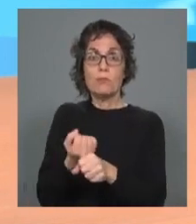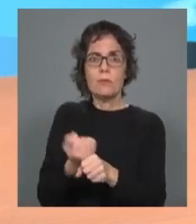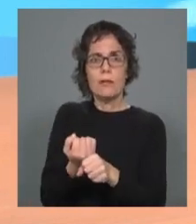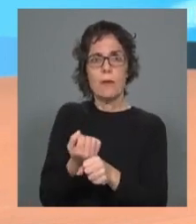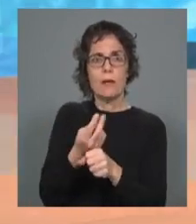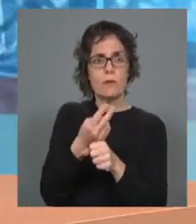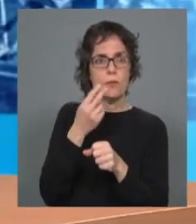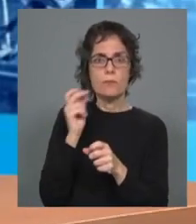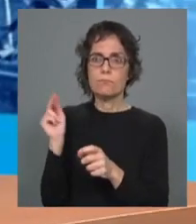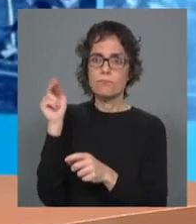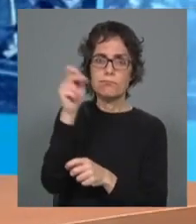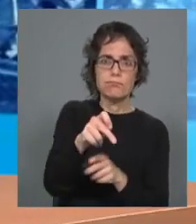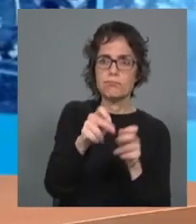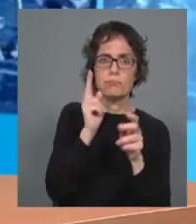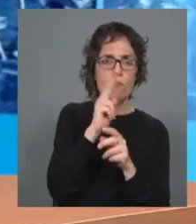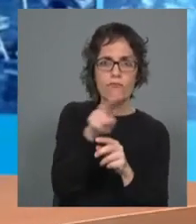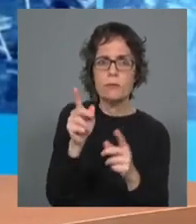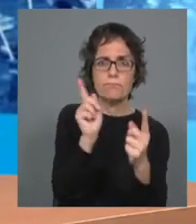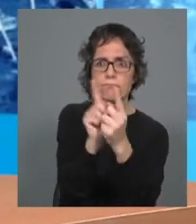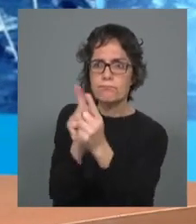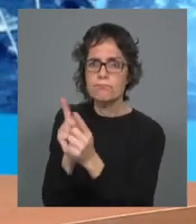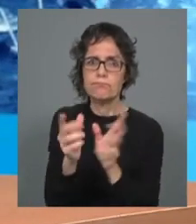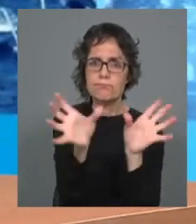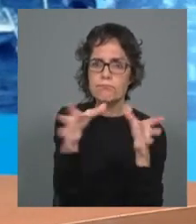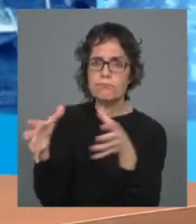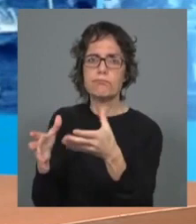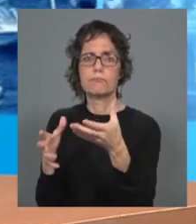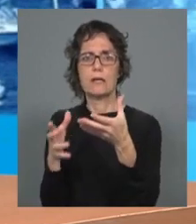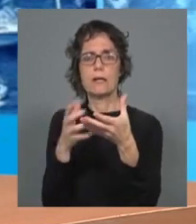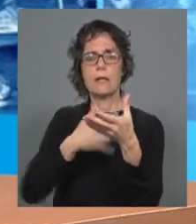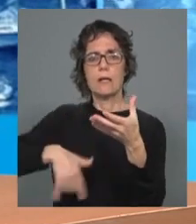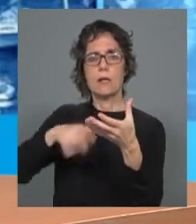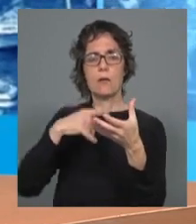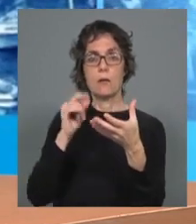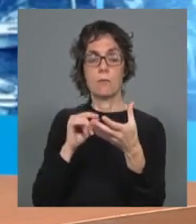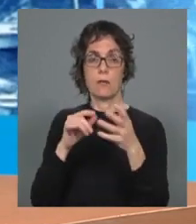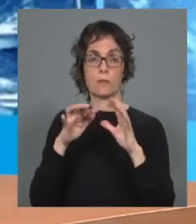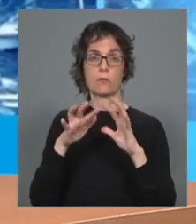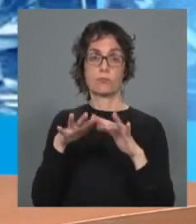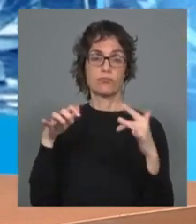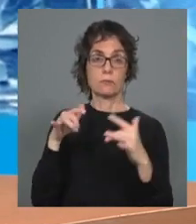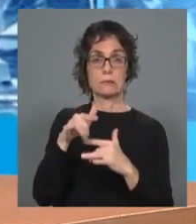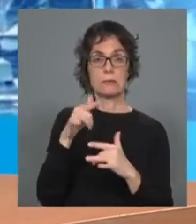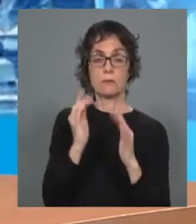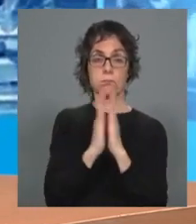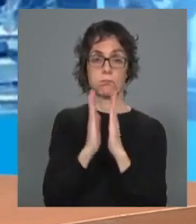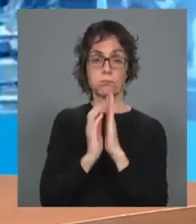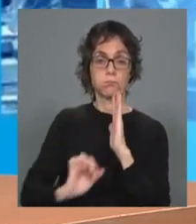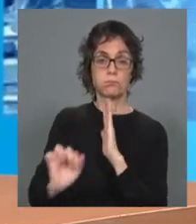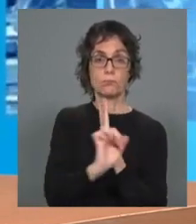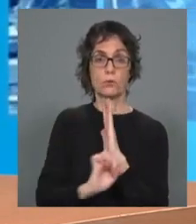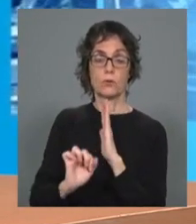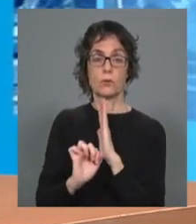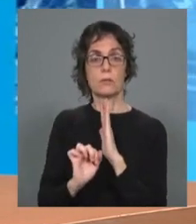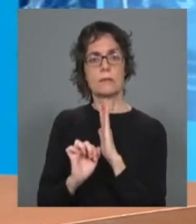com muito acompanhamento das comunidades, muito acompanhamento até das intervenções de conservação e restauro nas nossas igrejas, que procuramos que